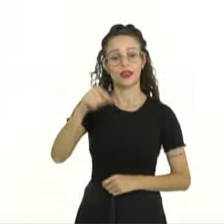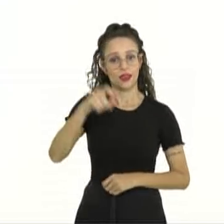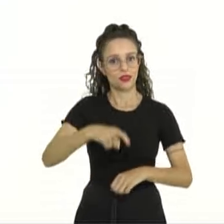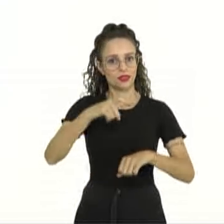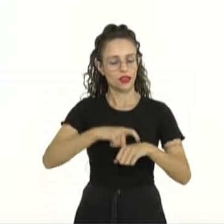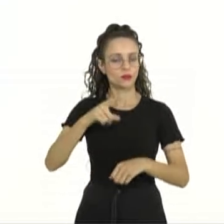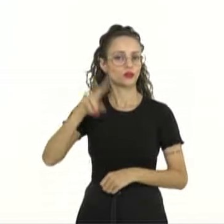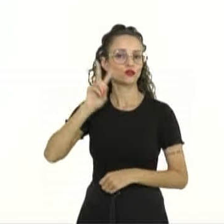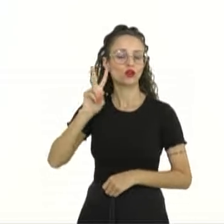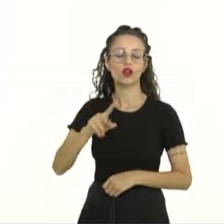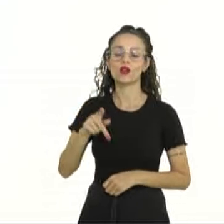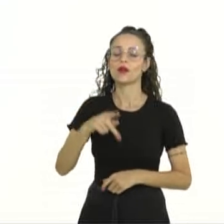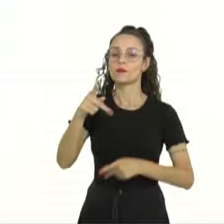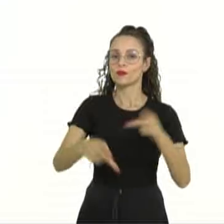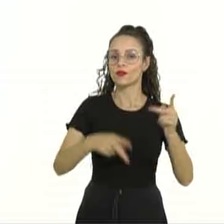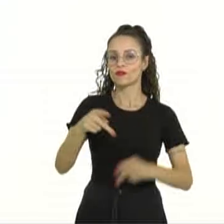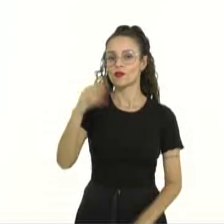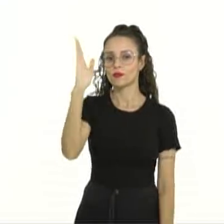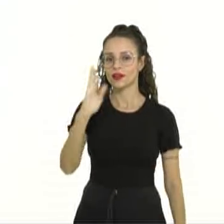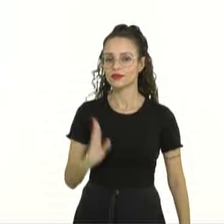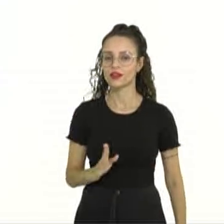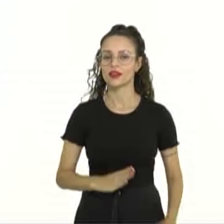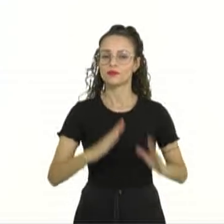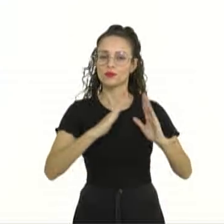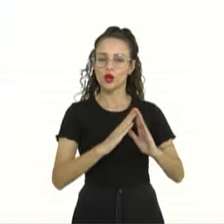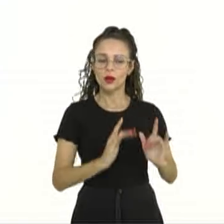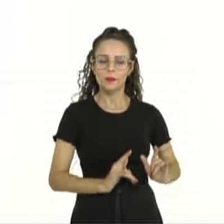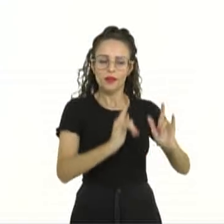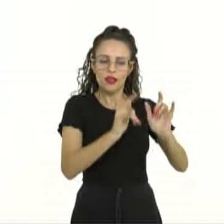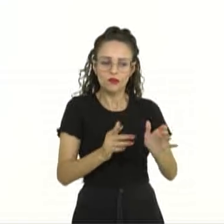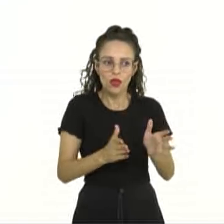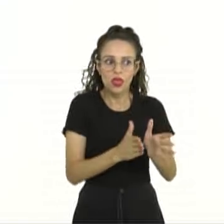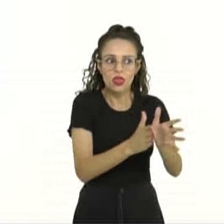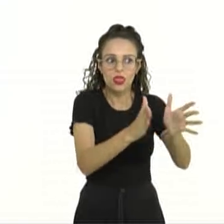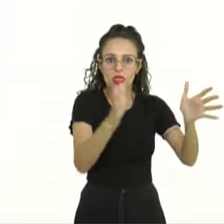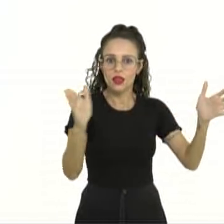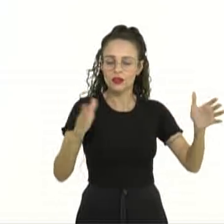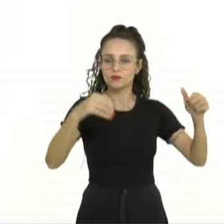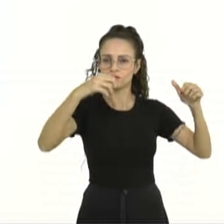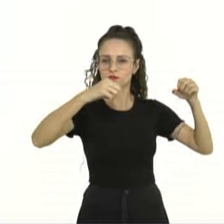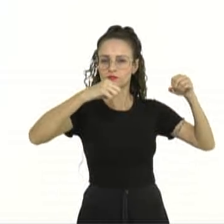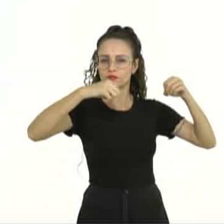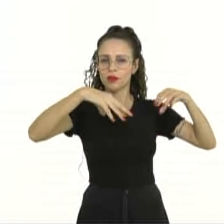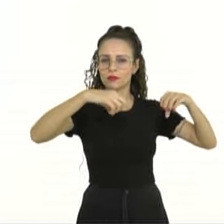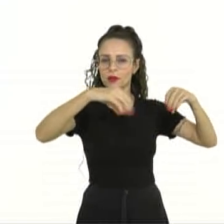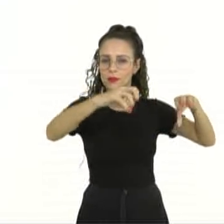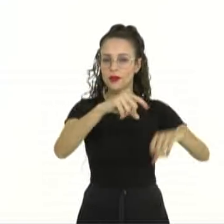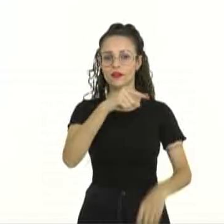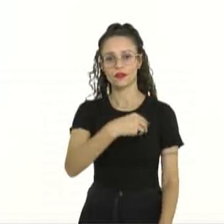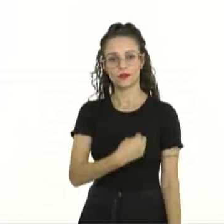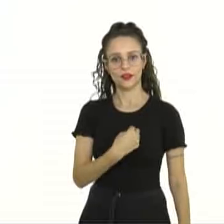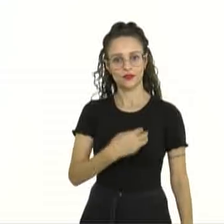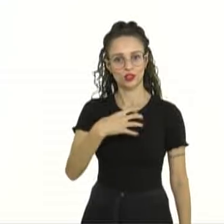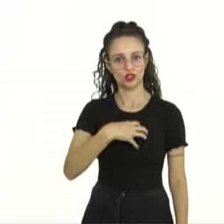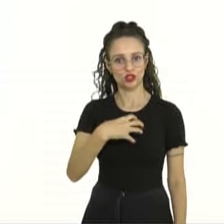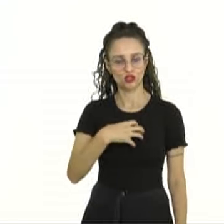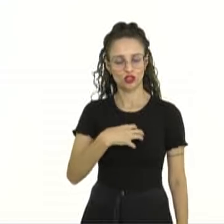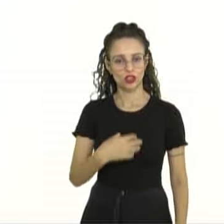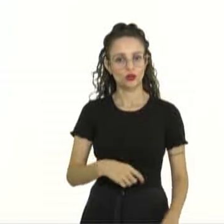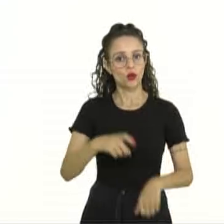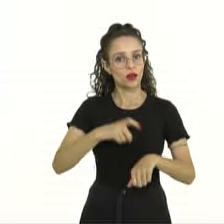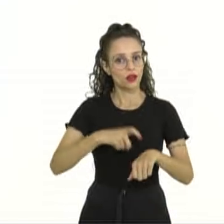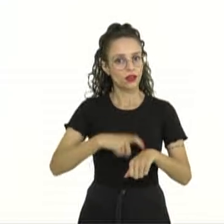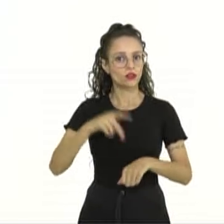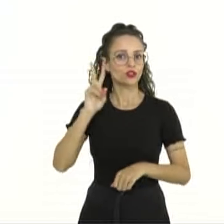Os brasileiros que habitam cidades com muitos prédios, avenidas largas, luminosos, por toda parte, vivem de um jeito e num ritmo